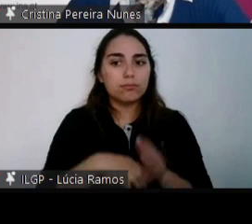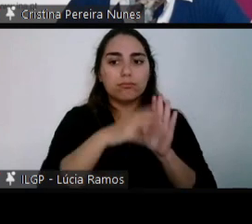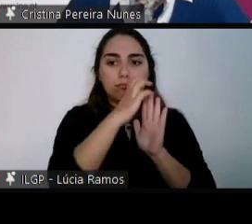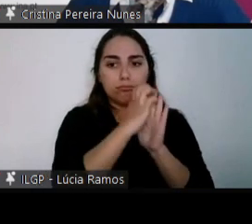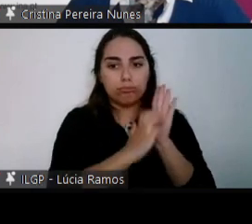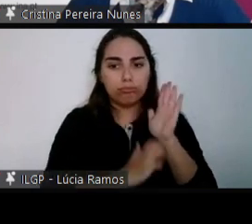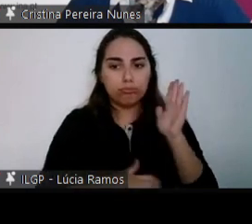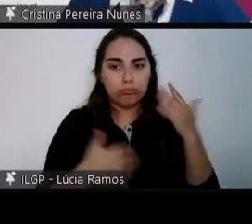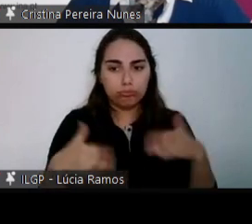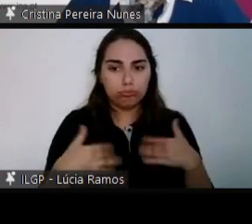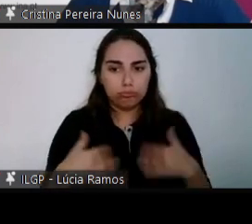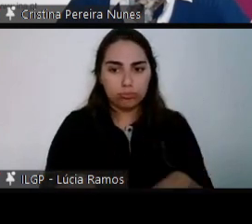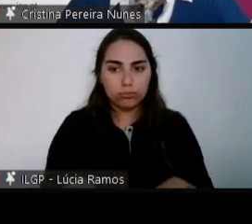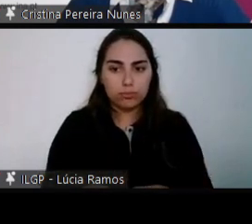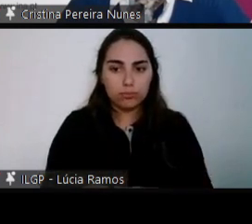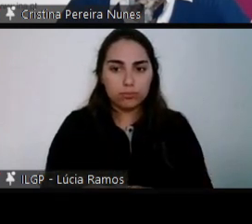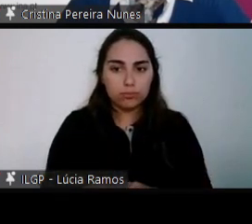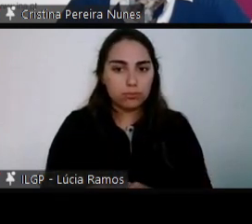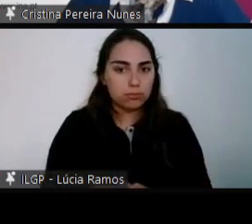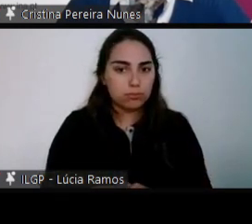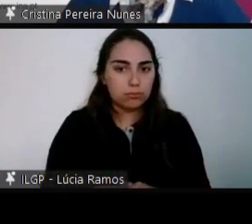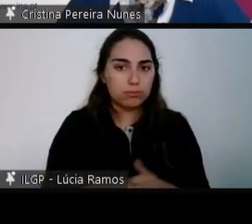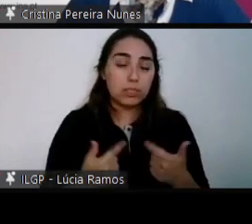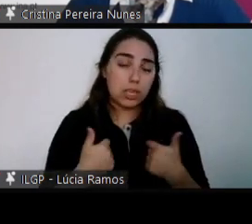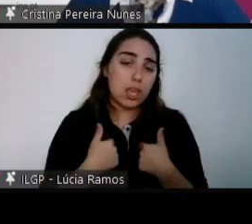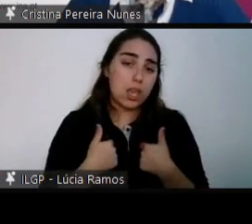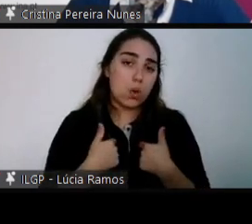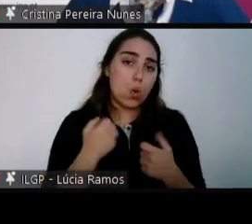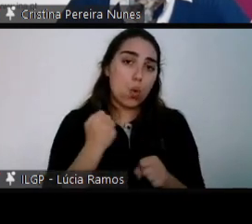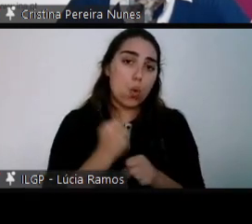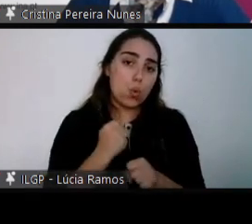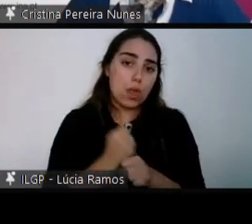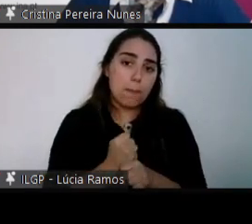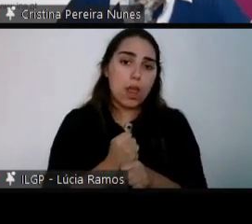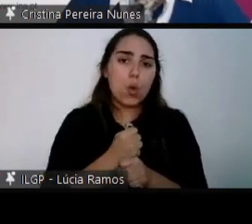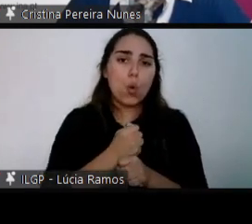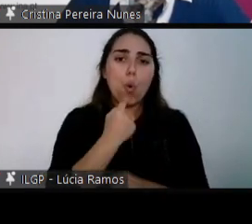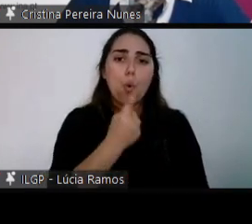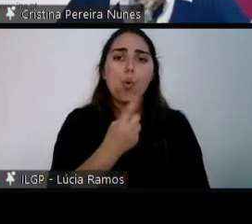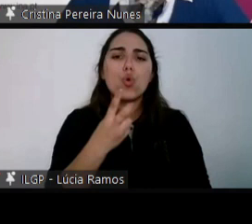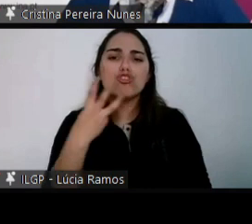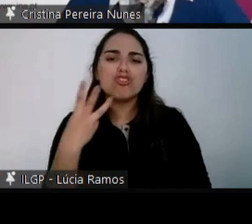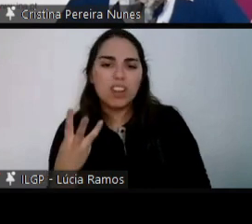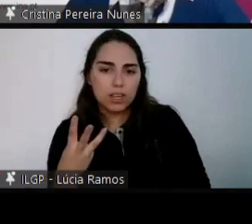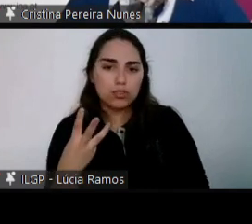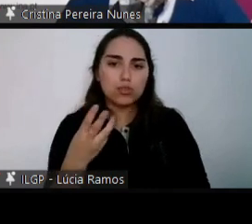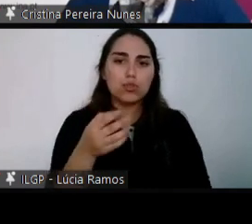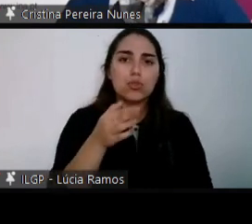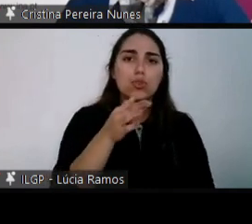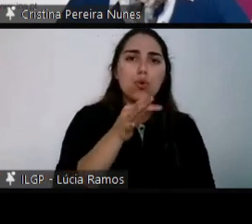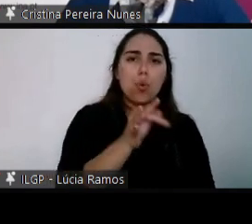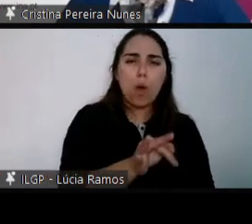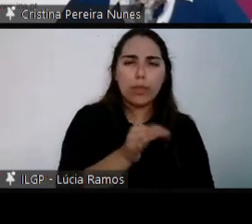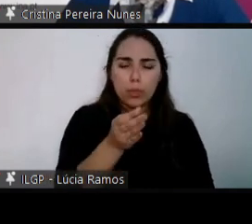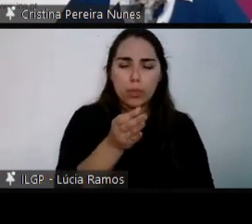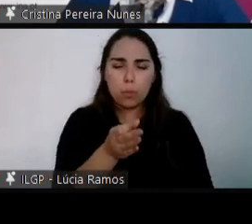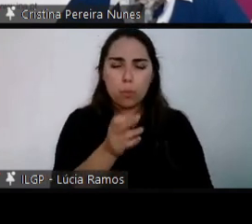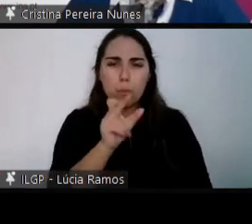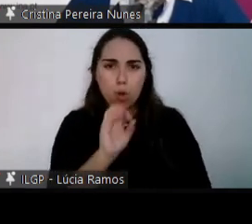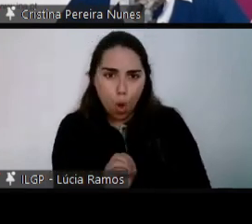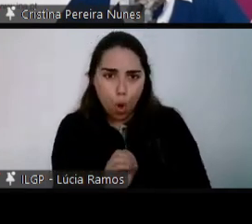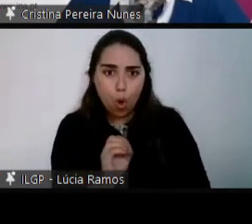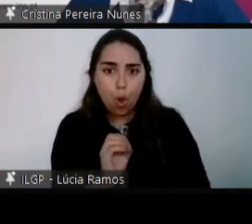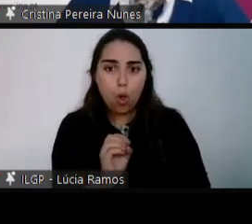que ninguém consegue aplicar. Eu sou do tempo, ainda trabalhei com o Lotus 1, 2, 3, ainda passei para o 4 Pro, alguns de vocês devem conhecer essas ferramentas, e o Excel hoje em